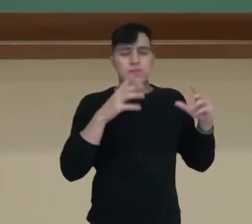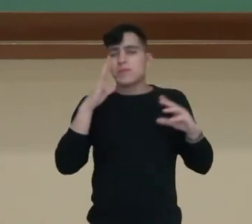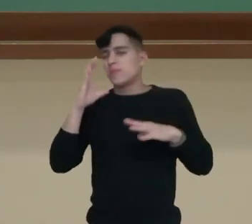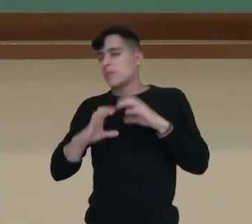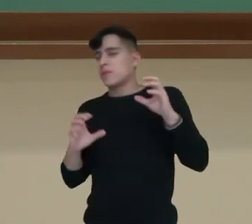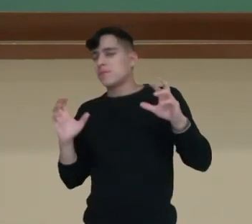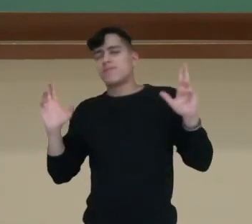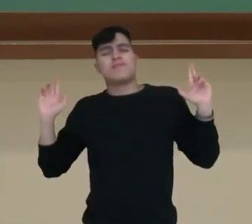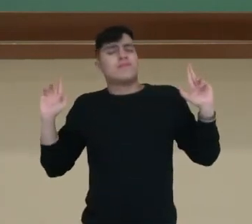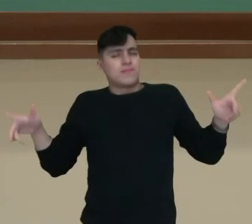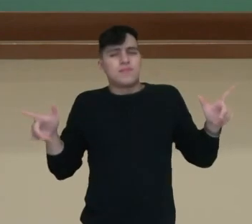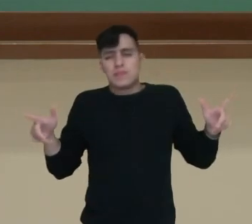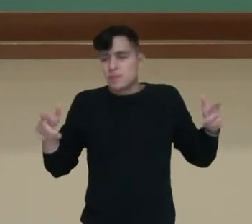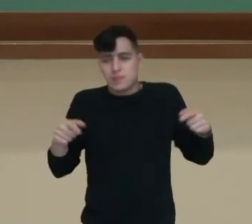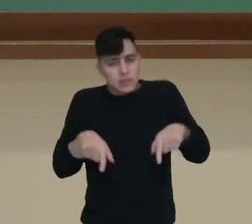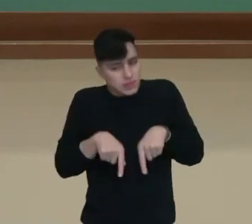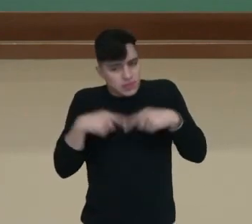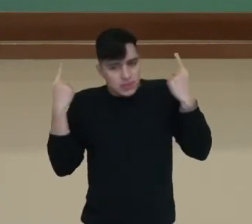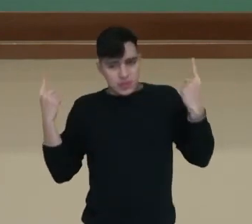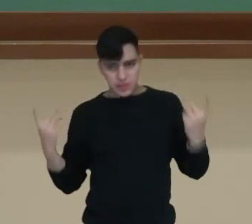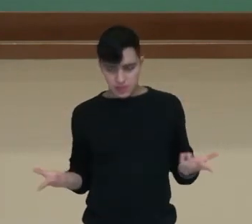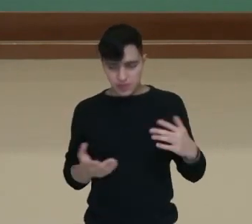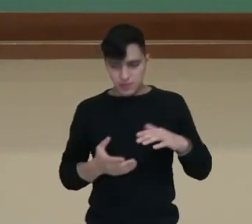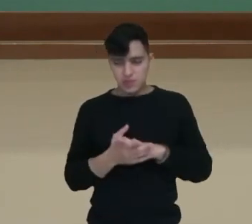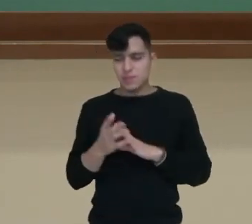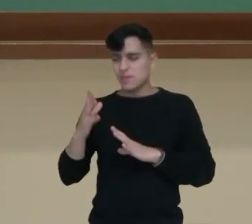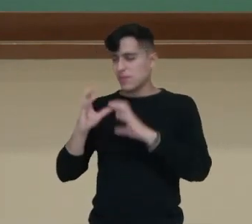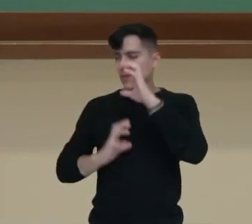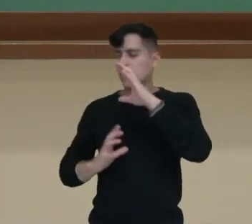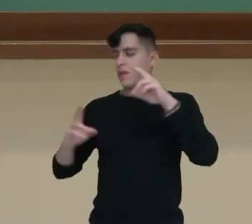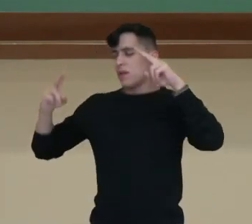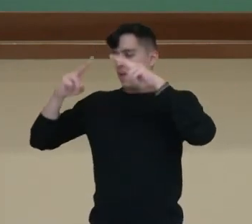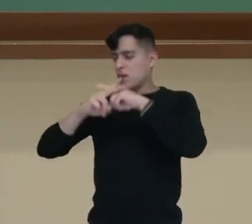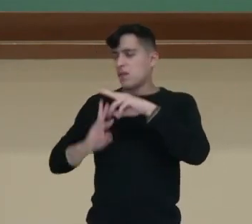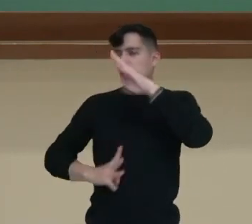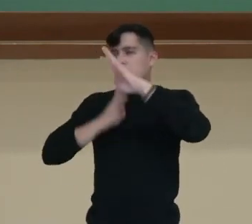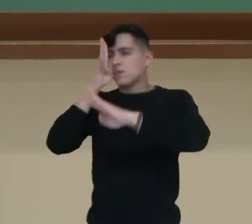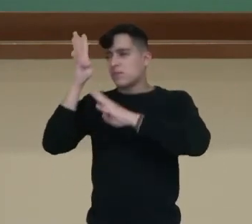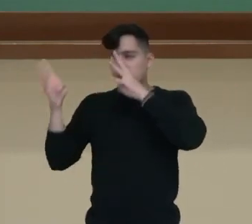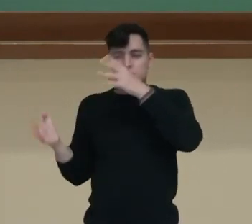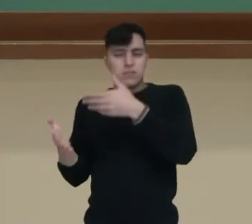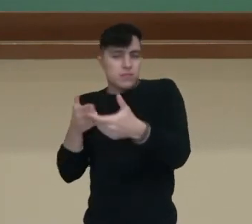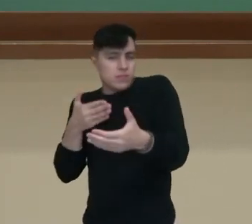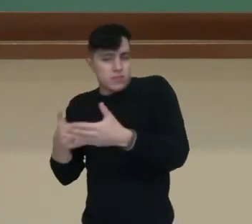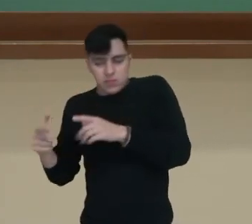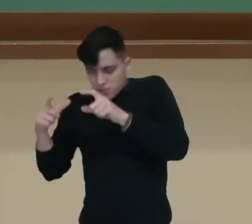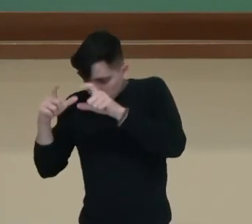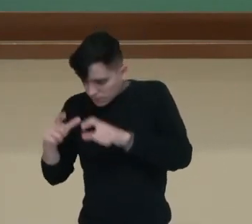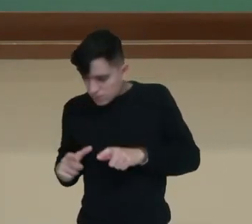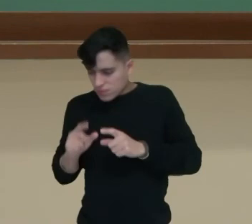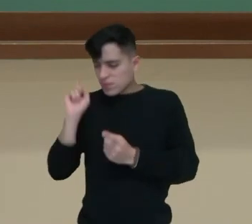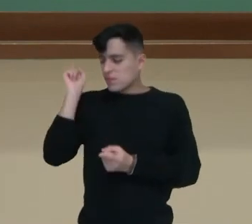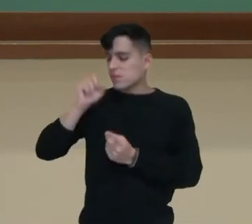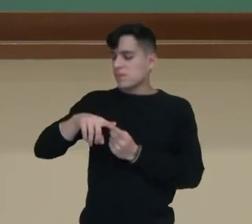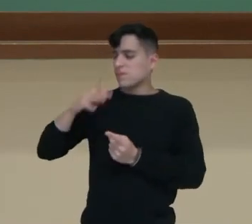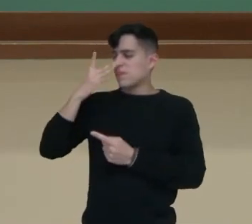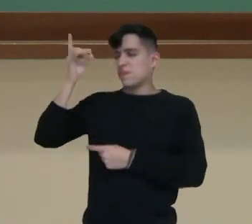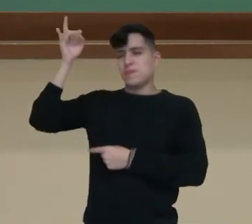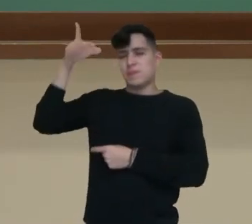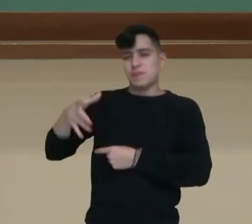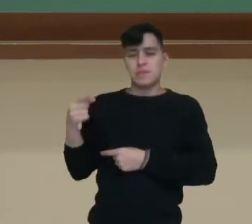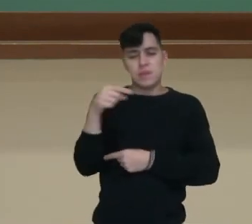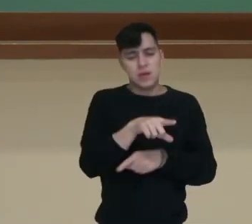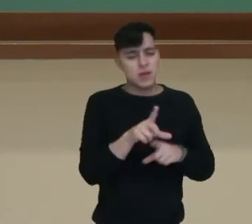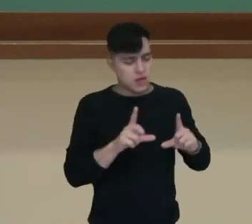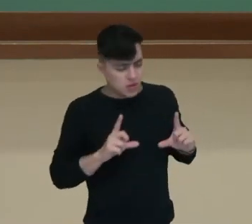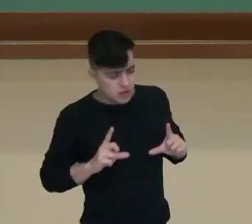a ver, que não são a mesma coisa. Briga é uma coisa que pode acontecer em qualquer lugar por um objetivo fútil. Não, e a luta,